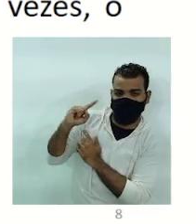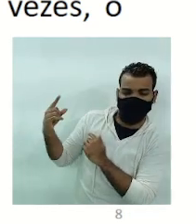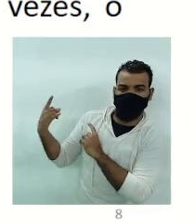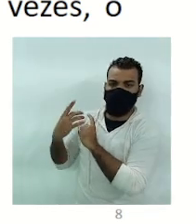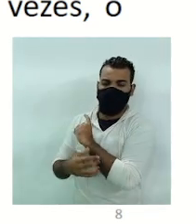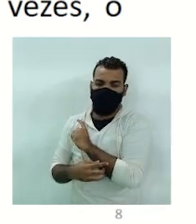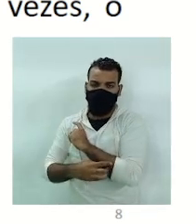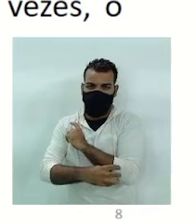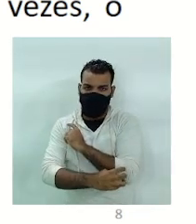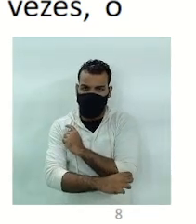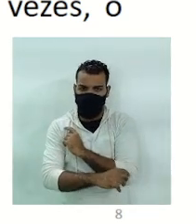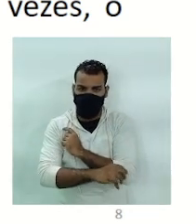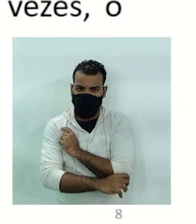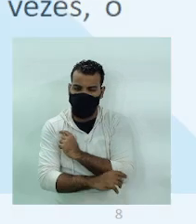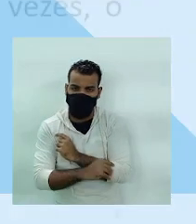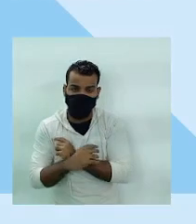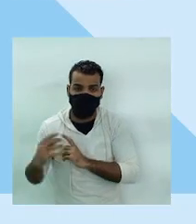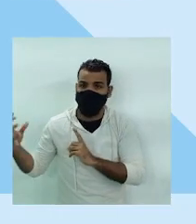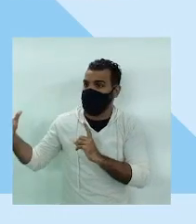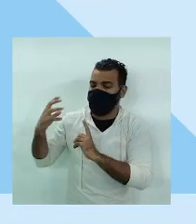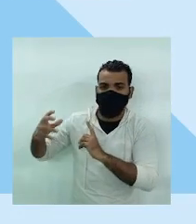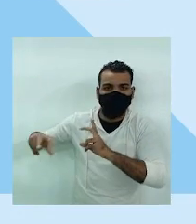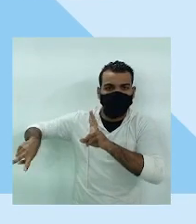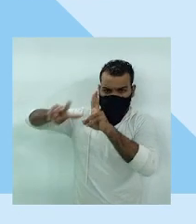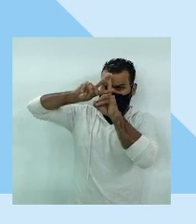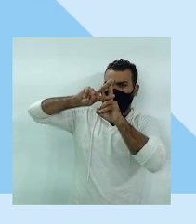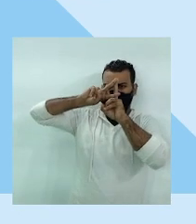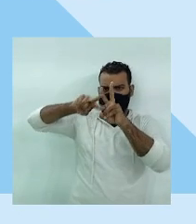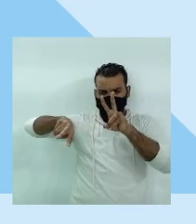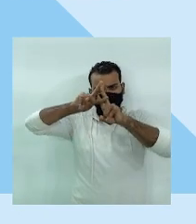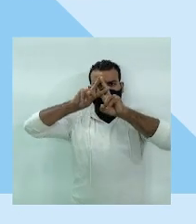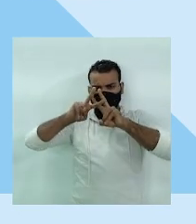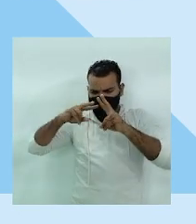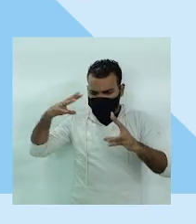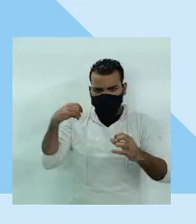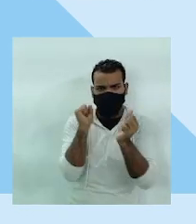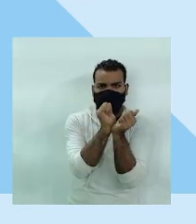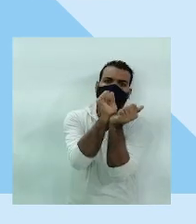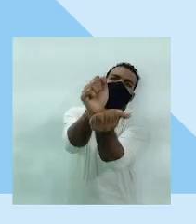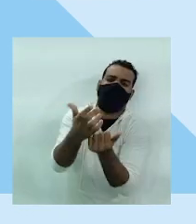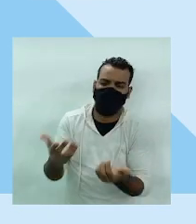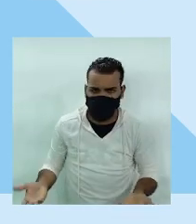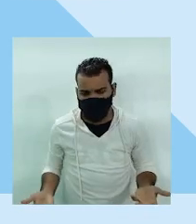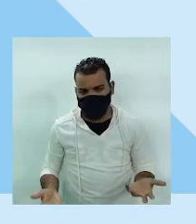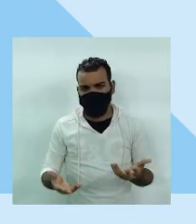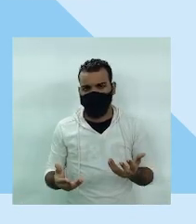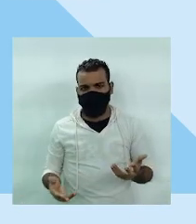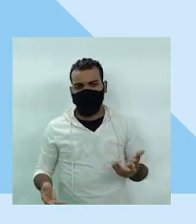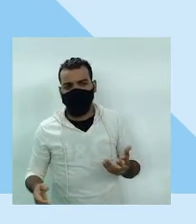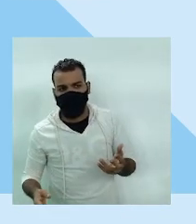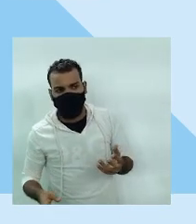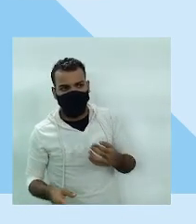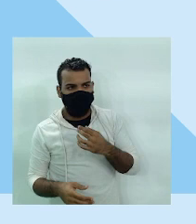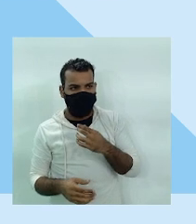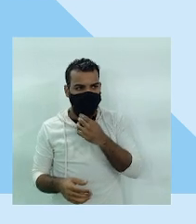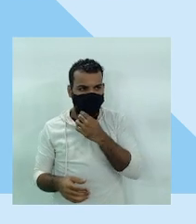de outros tipos de cativeiro, pela defesa das aldeias contra